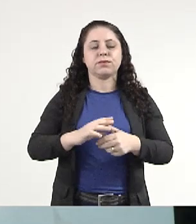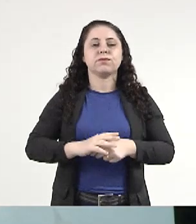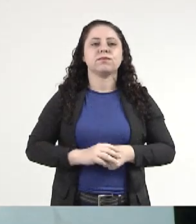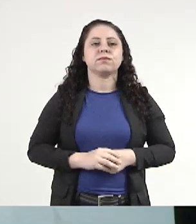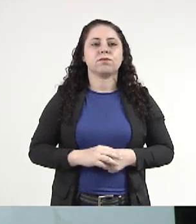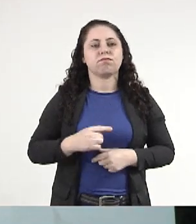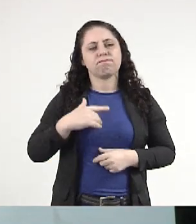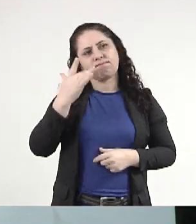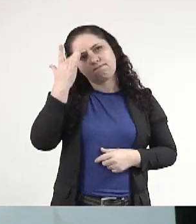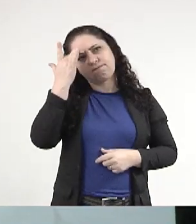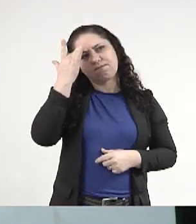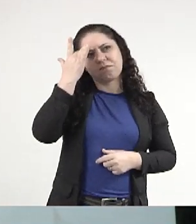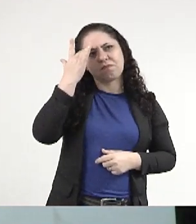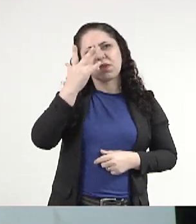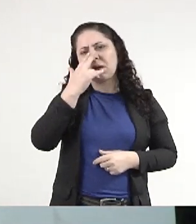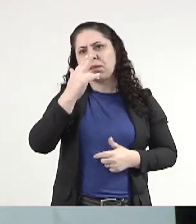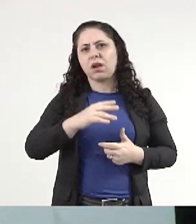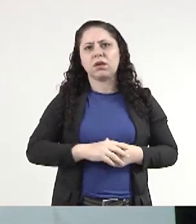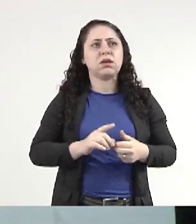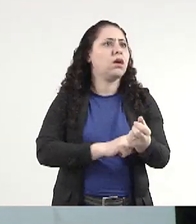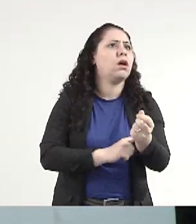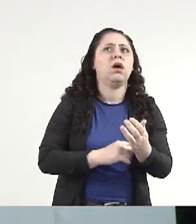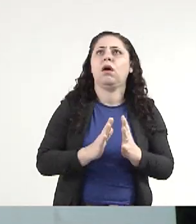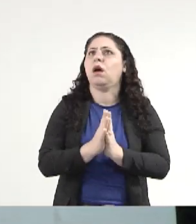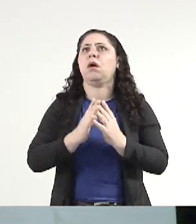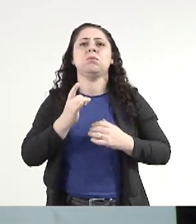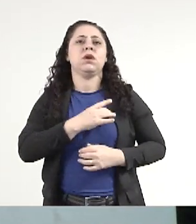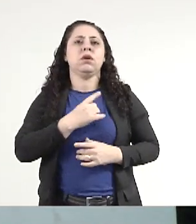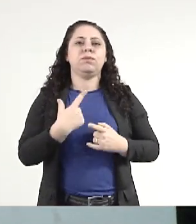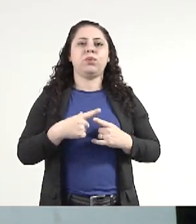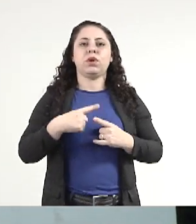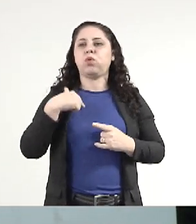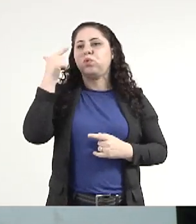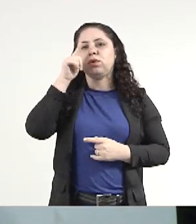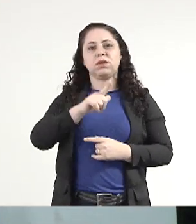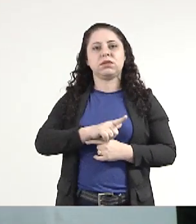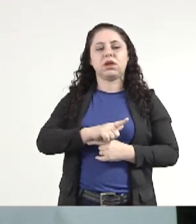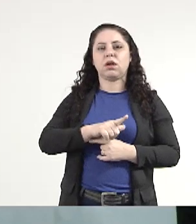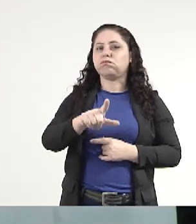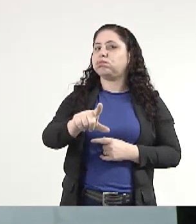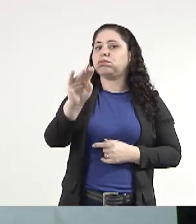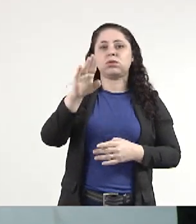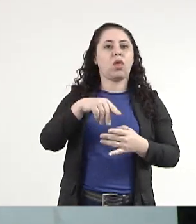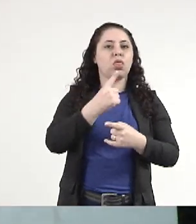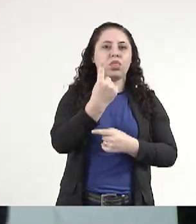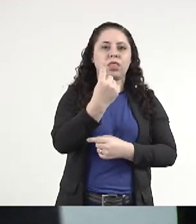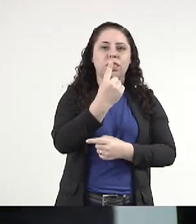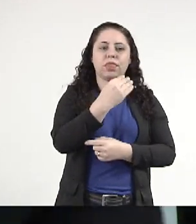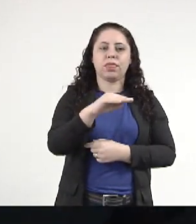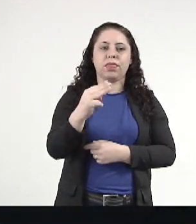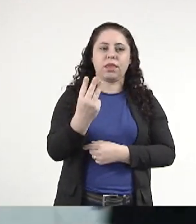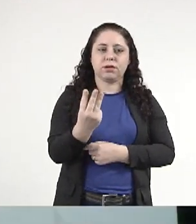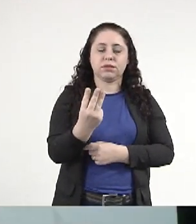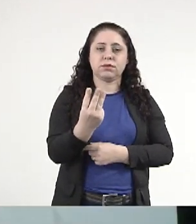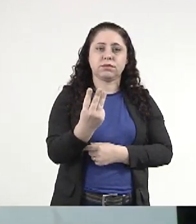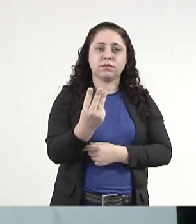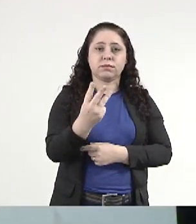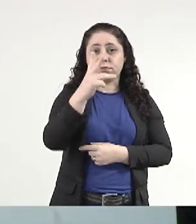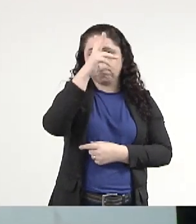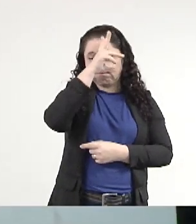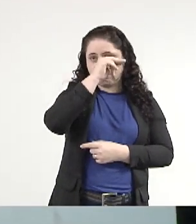E acho que já é desespero da esquerda, porque não conseguir eleger nem 1/3